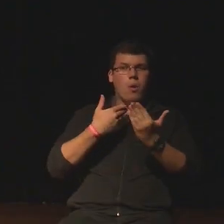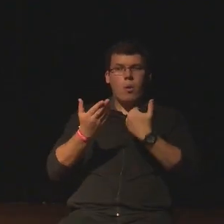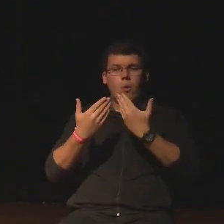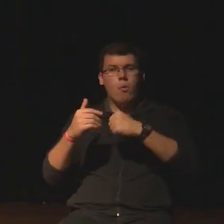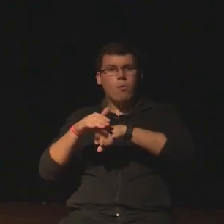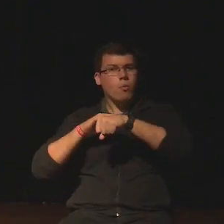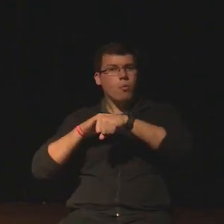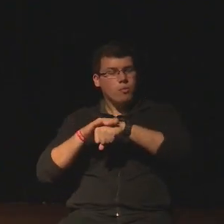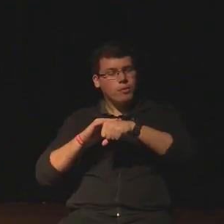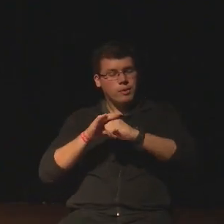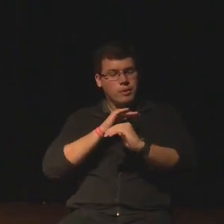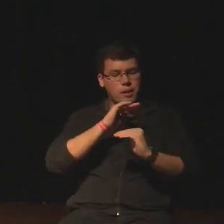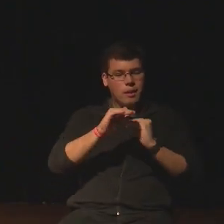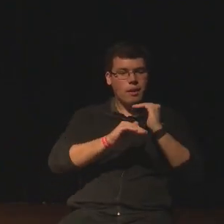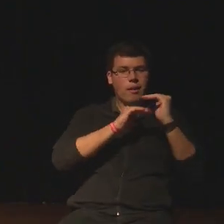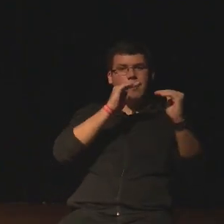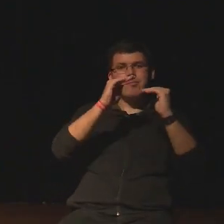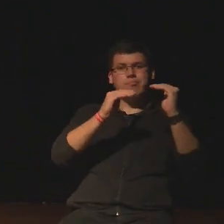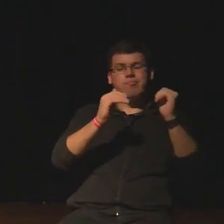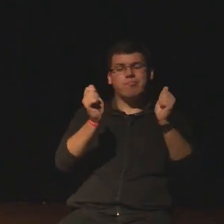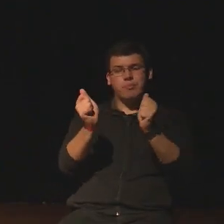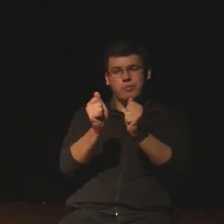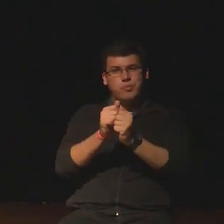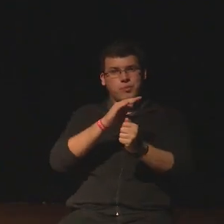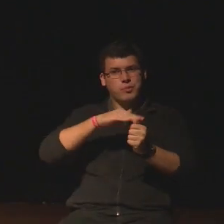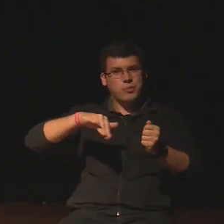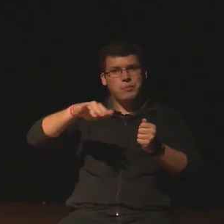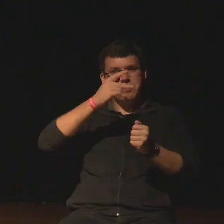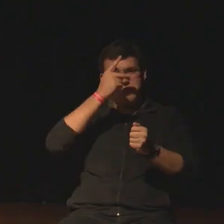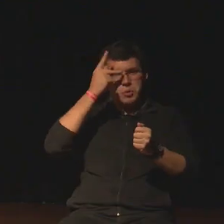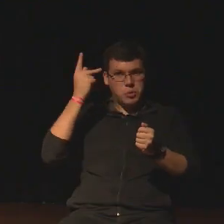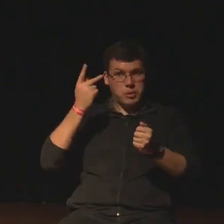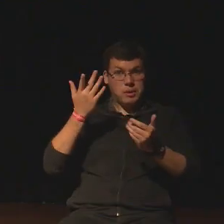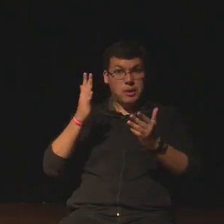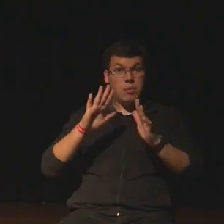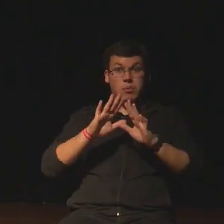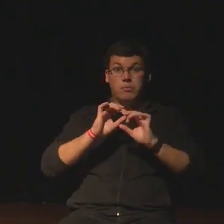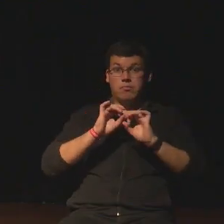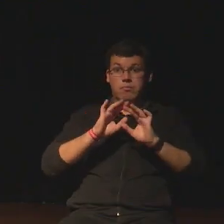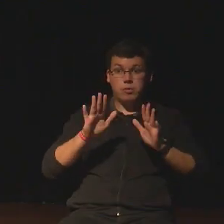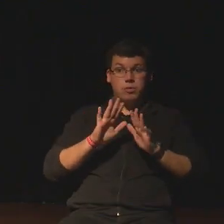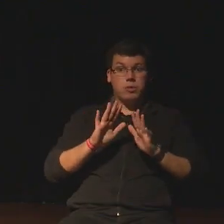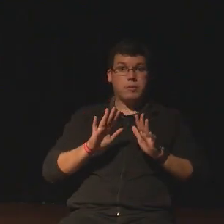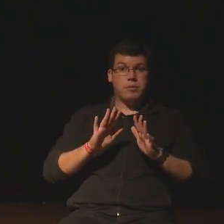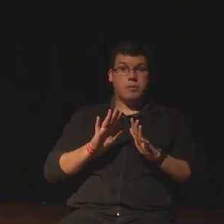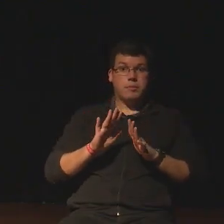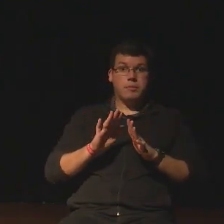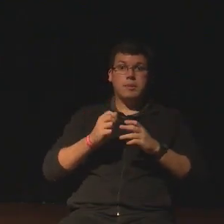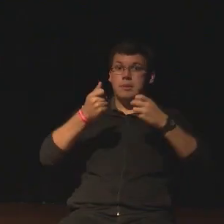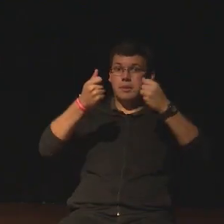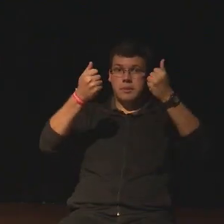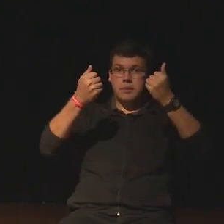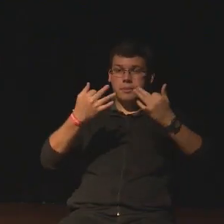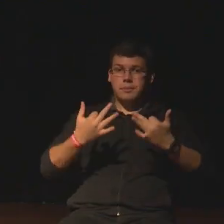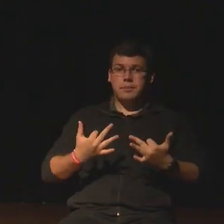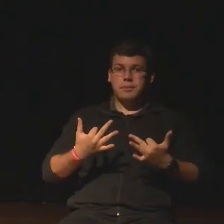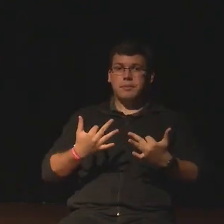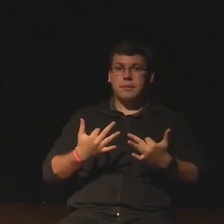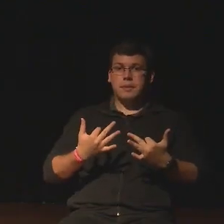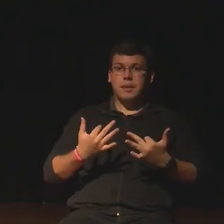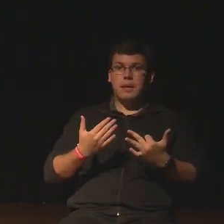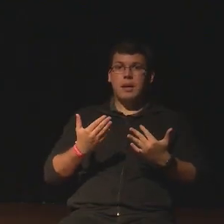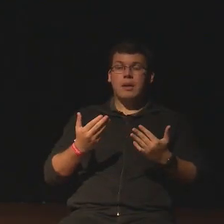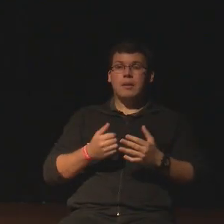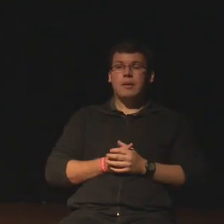com a população. Tá? Então, só queria deixar isso de ponto de partida para também ficar claro que, para a gente, o